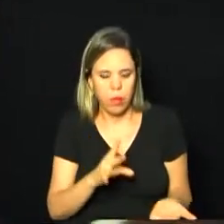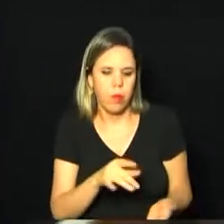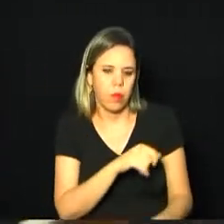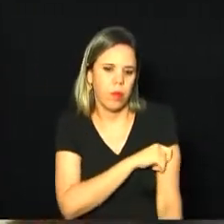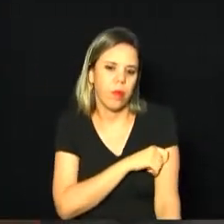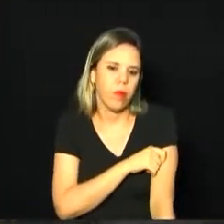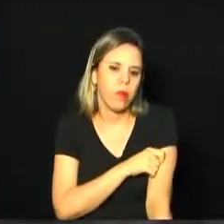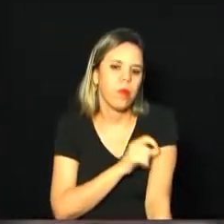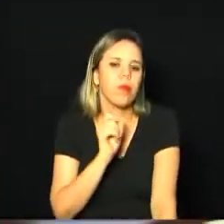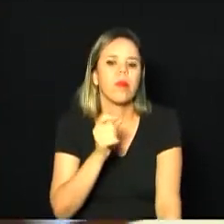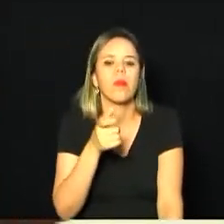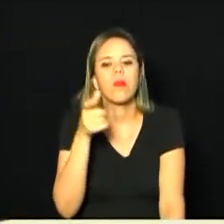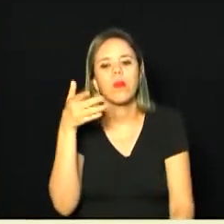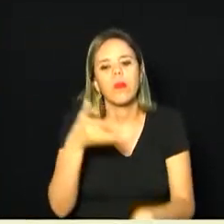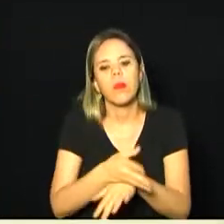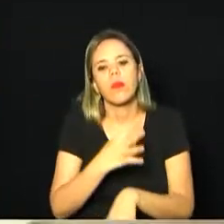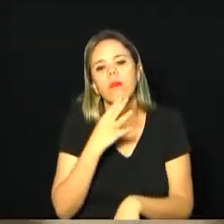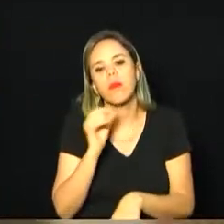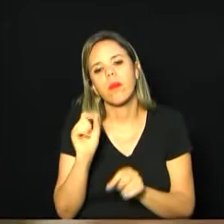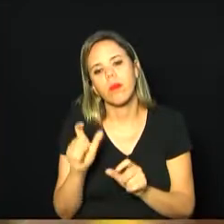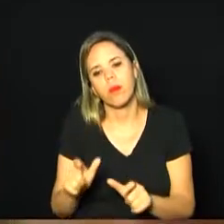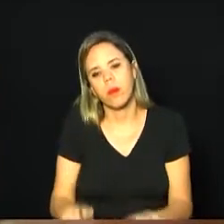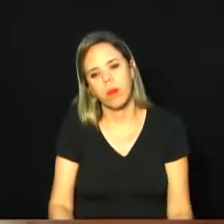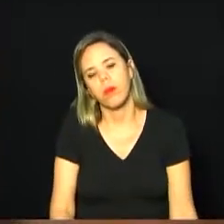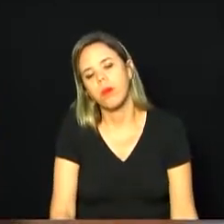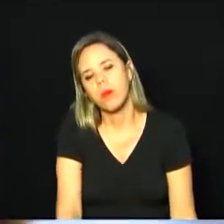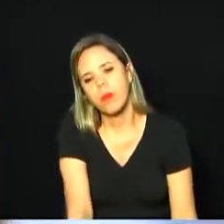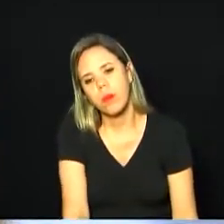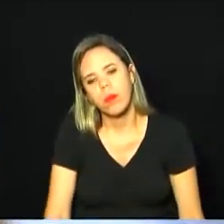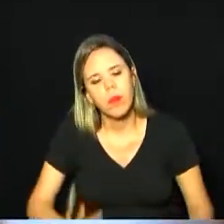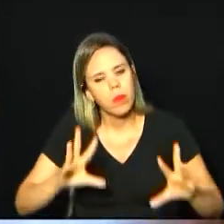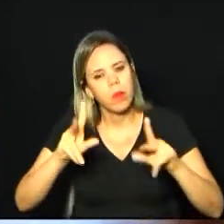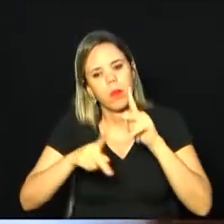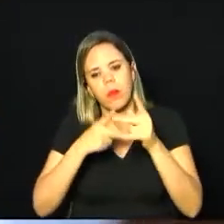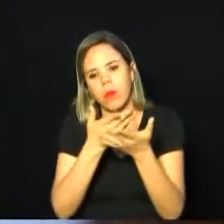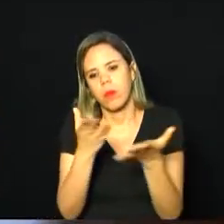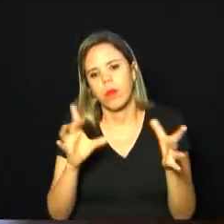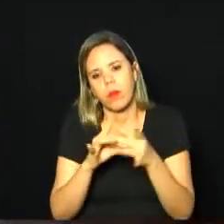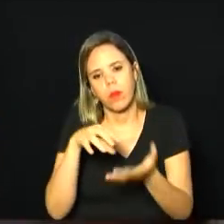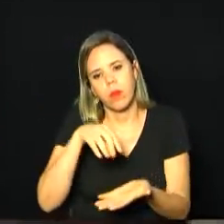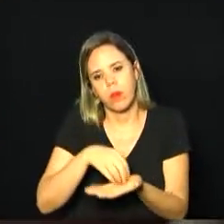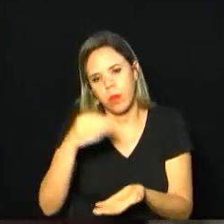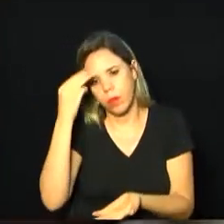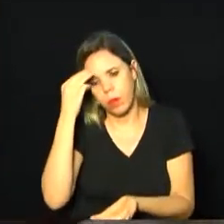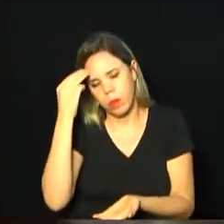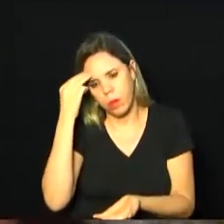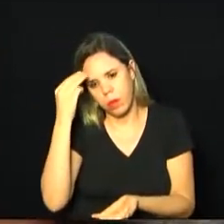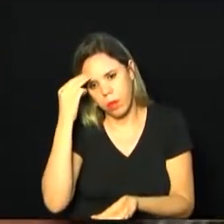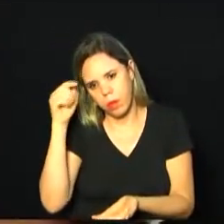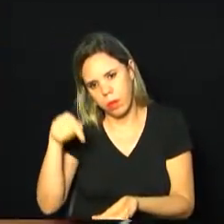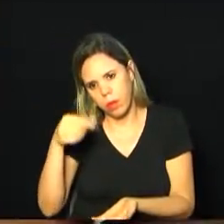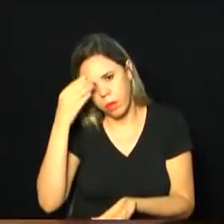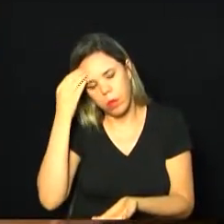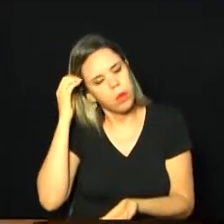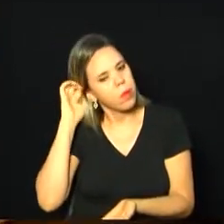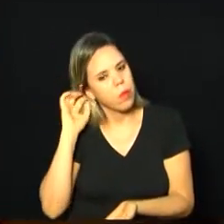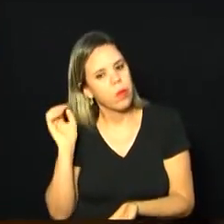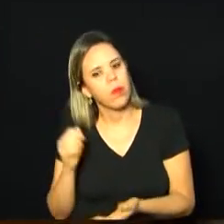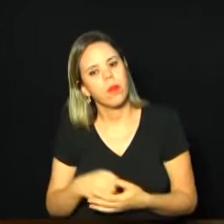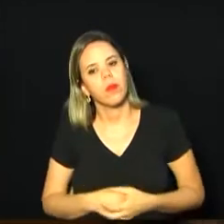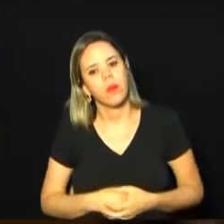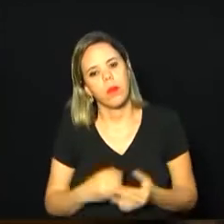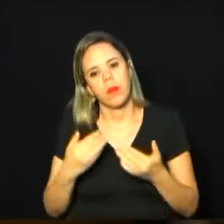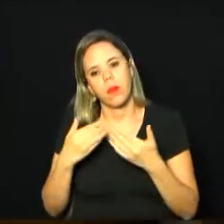aos alunos quem pode vir aqui conhecer a todos o centro de memória vez de Aparecida Alves Ferreira